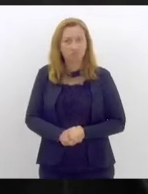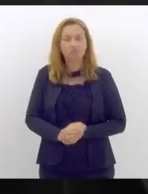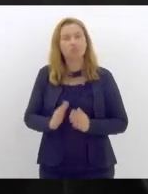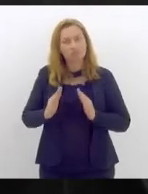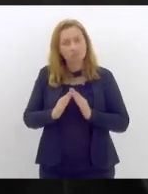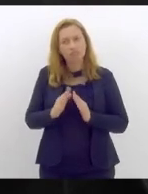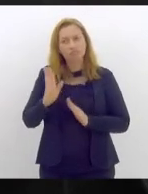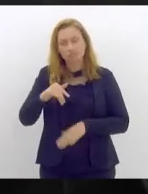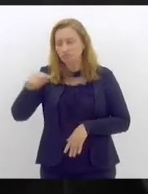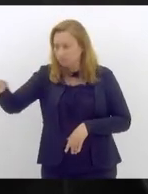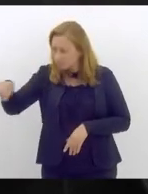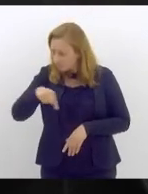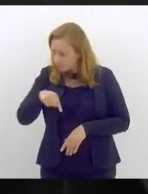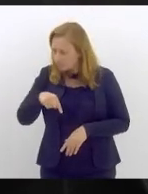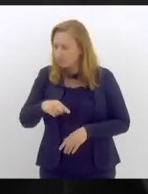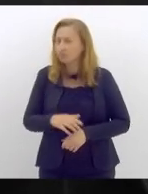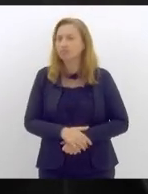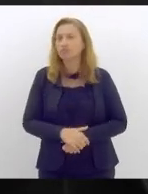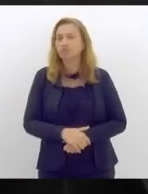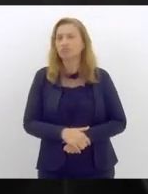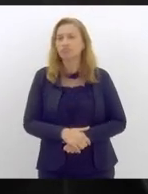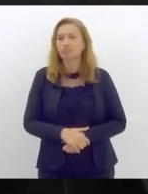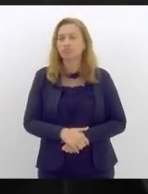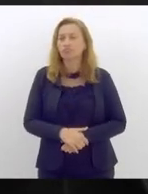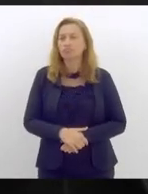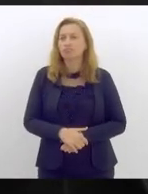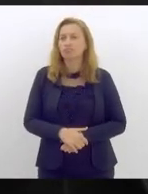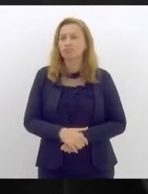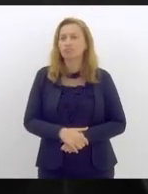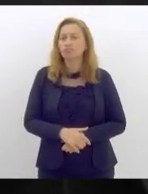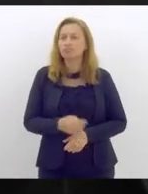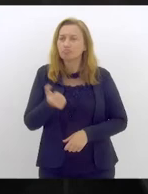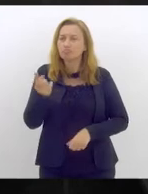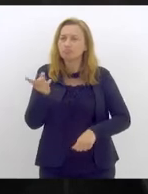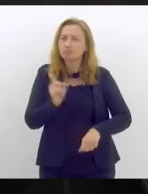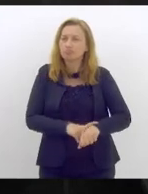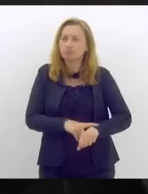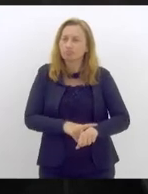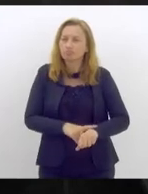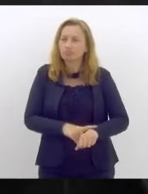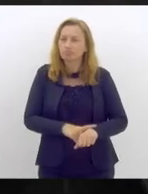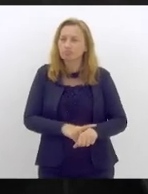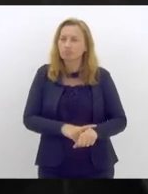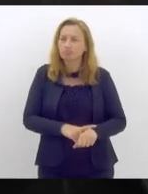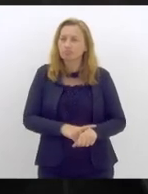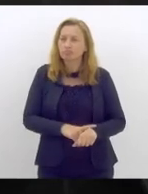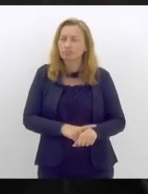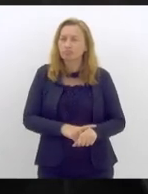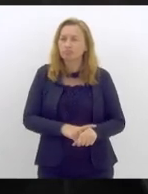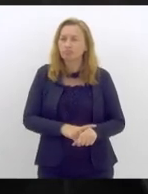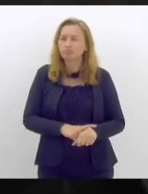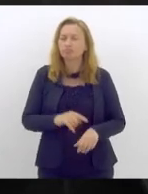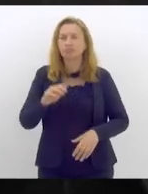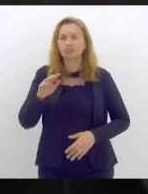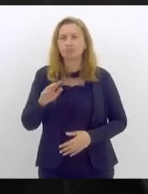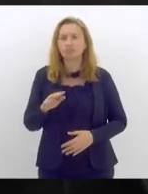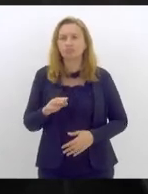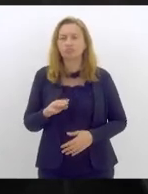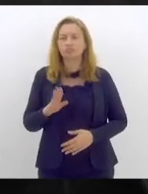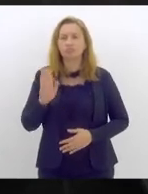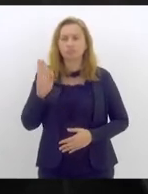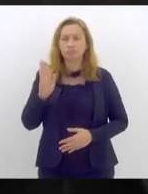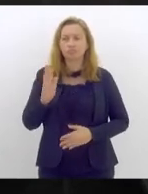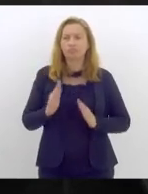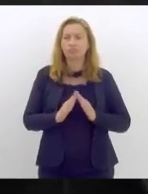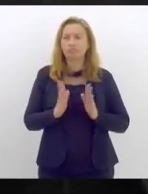casa já exerceu por curto espaço de tempo uma data diga-se passagem inexpressiva nesta casa e